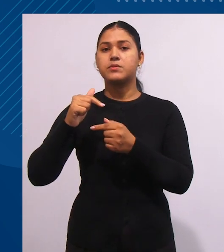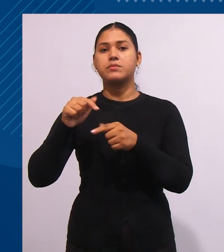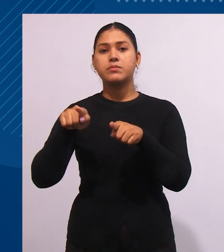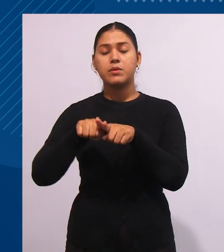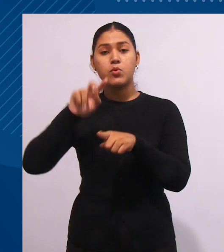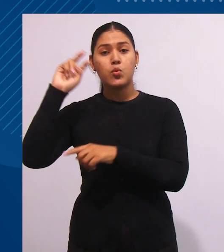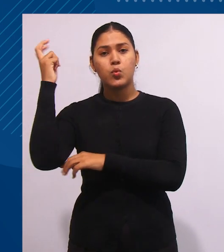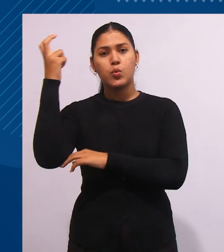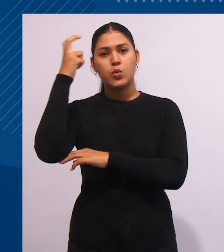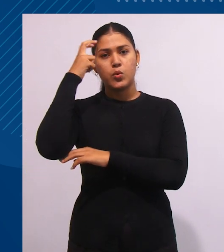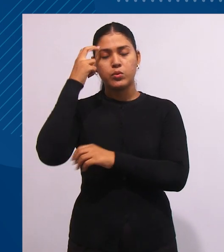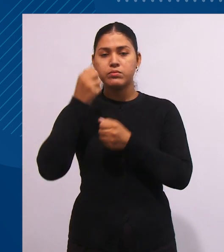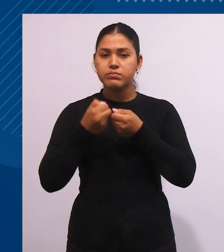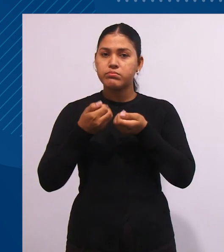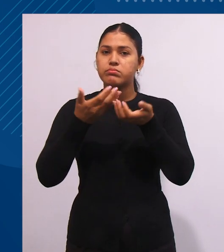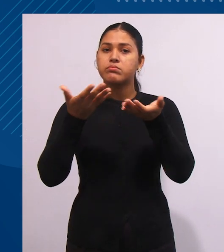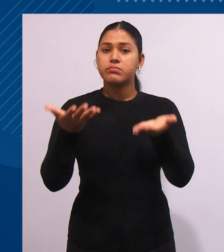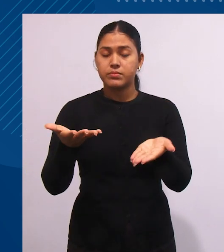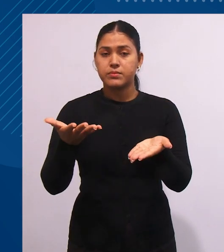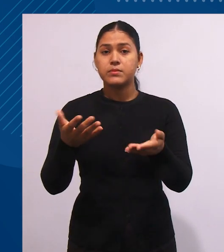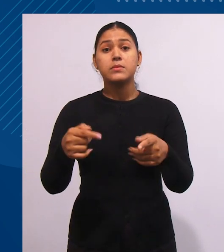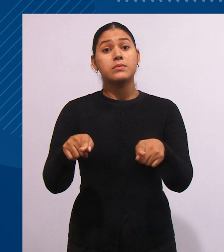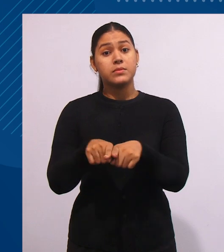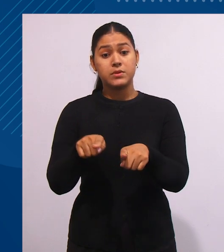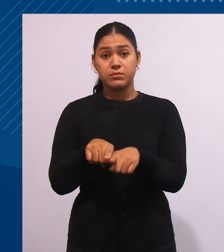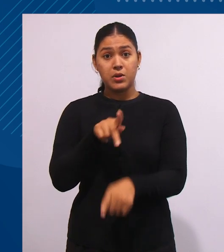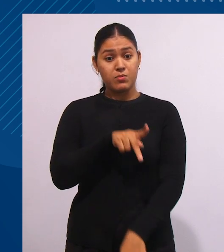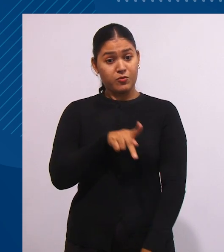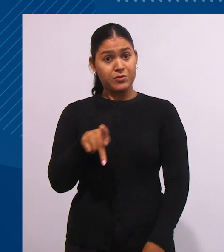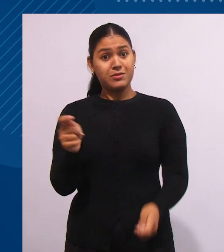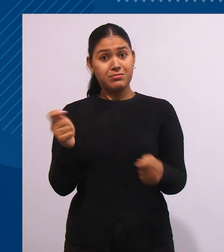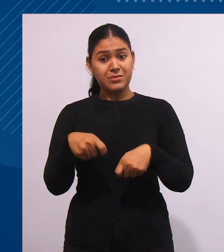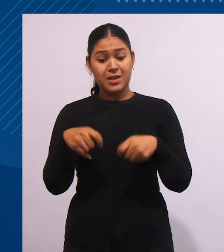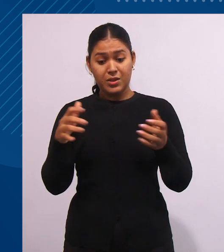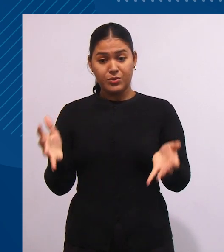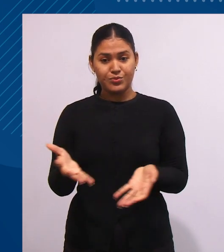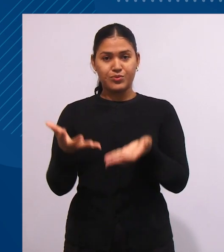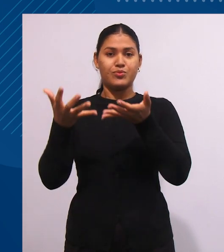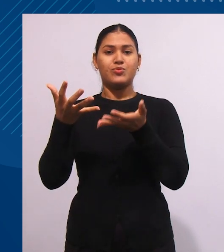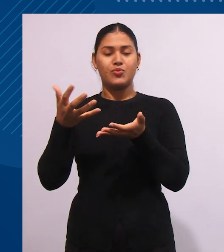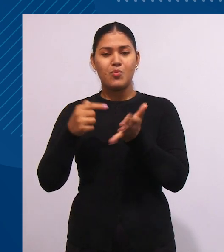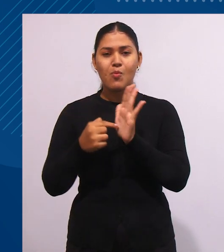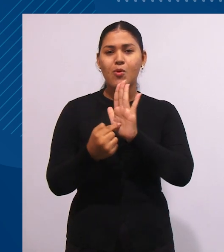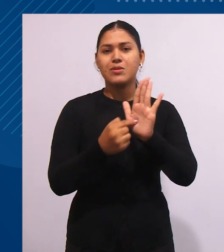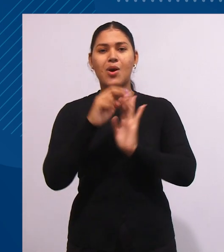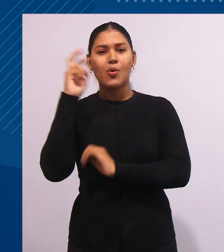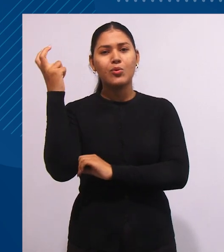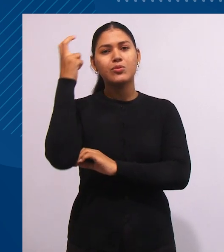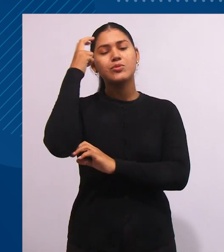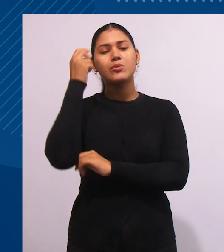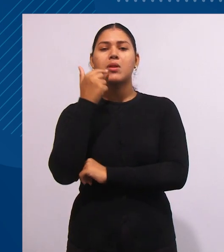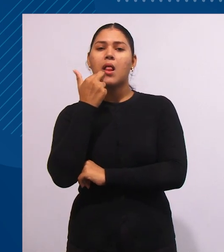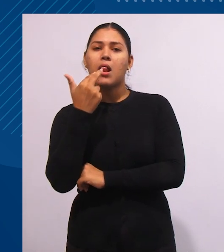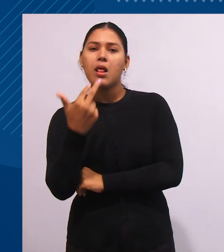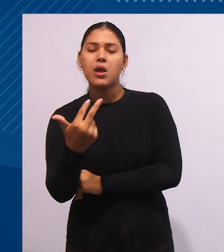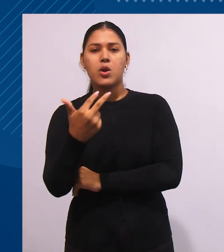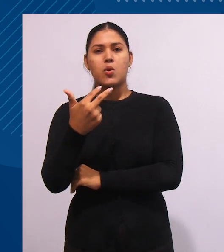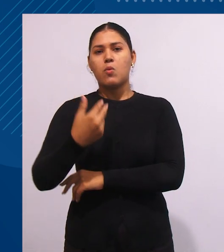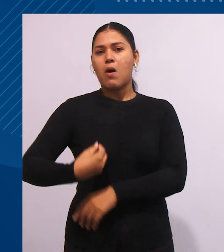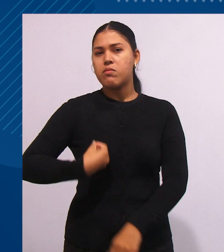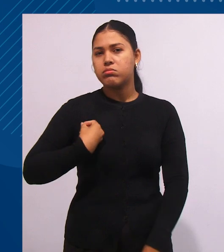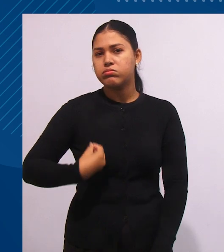culturais com os educadores. E os educadores, por sua vez, também, né, promovem essa troca, né? Então isso faz com